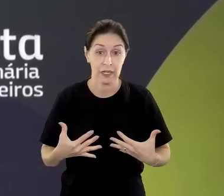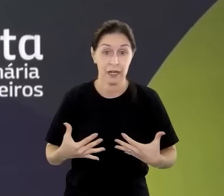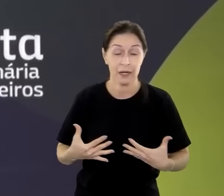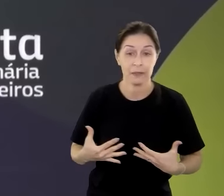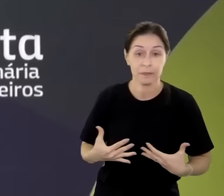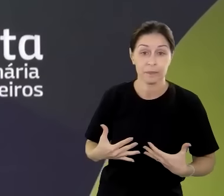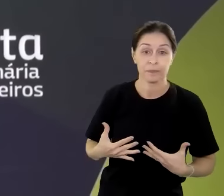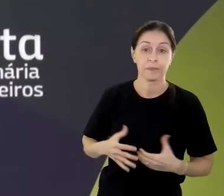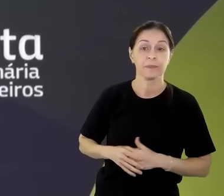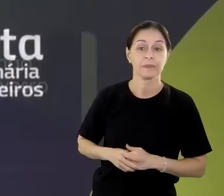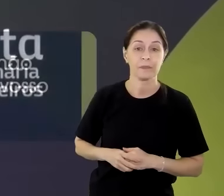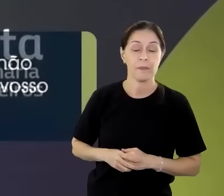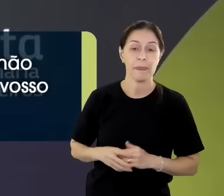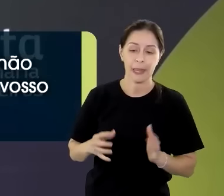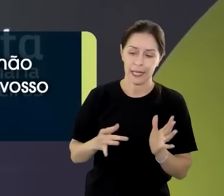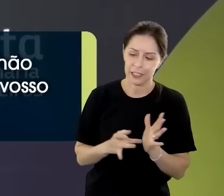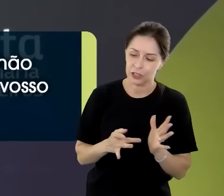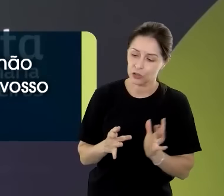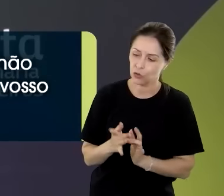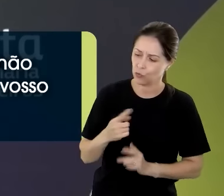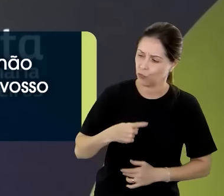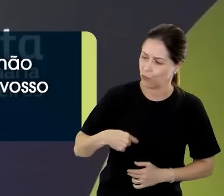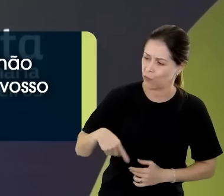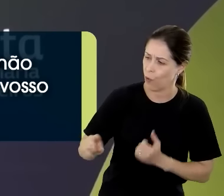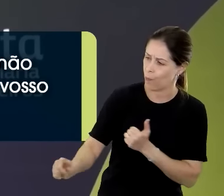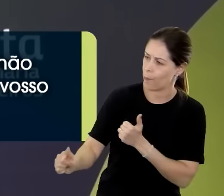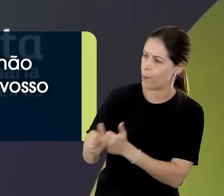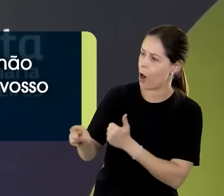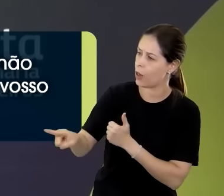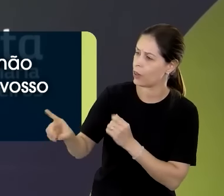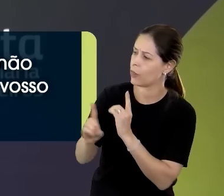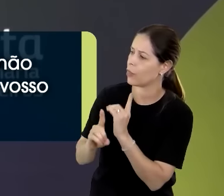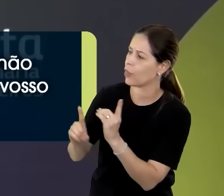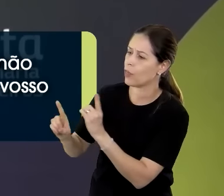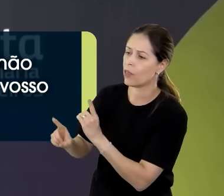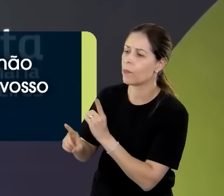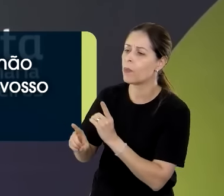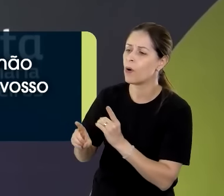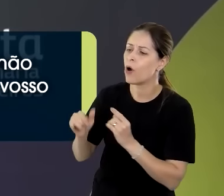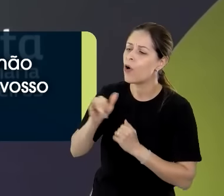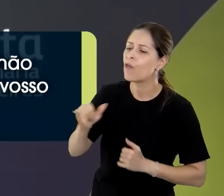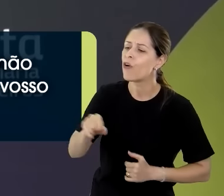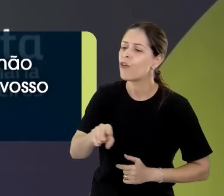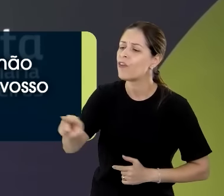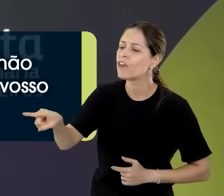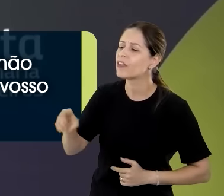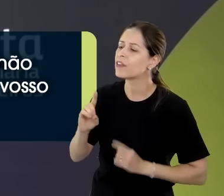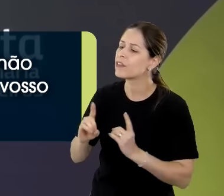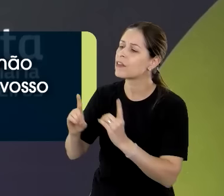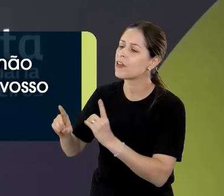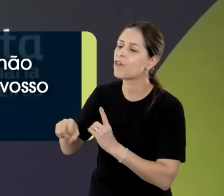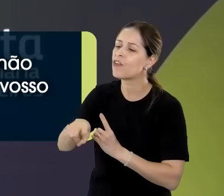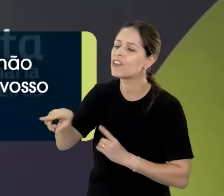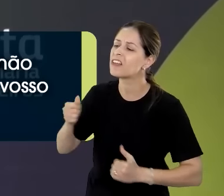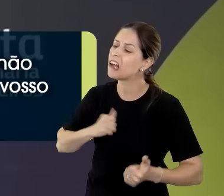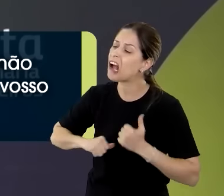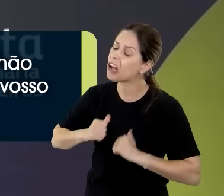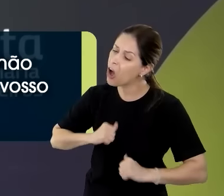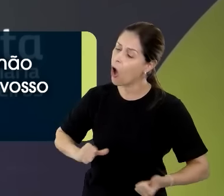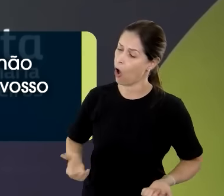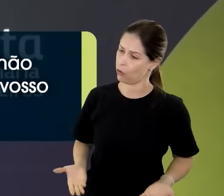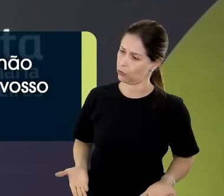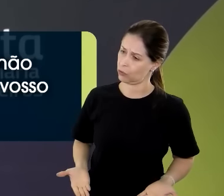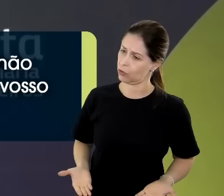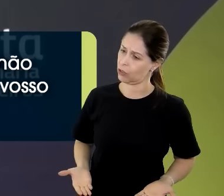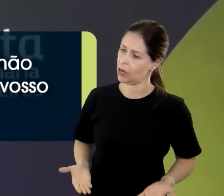A seguir dirigiu-se Jesus a seus discípulos, dizendo: por isso eu vos advirto, não andeis ansiosos pela vossa vida, quanto